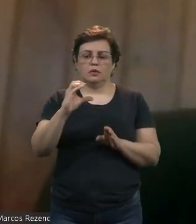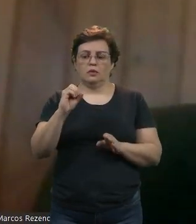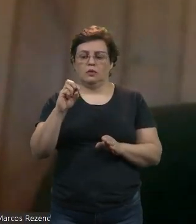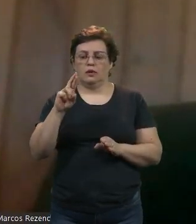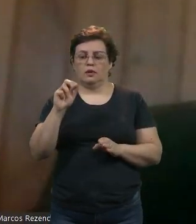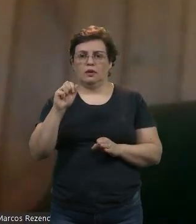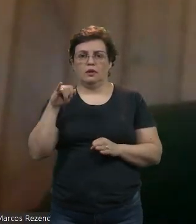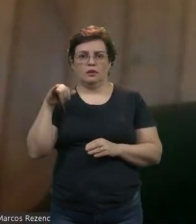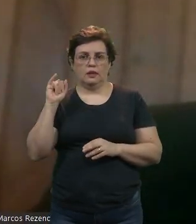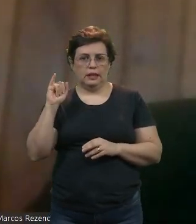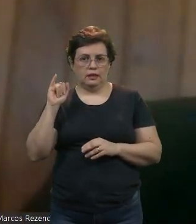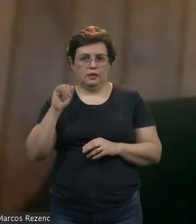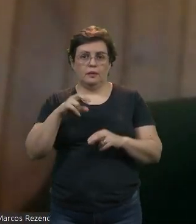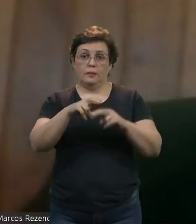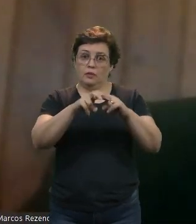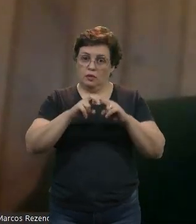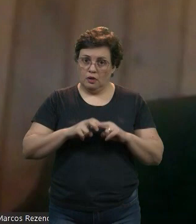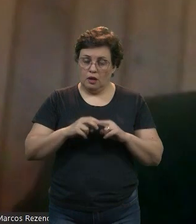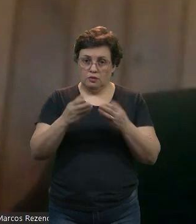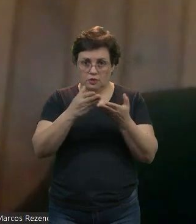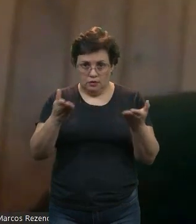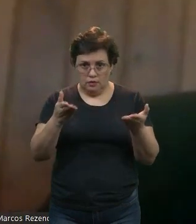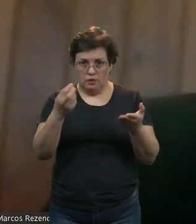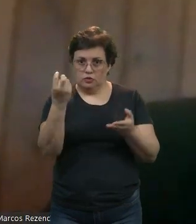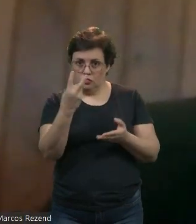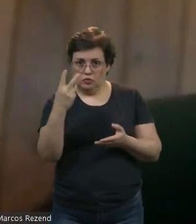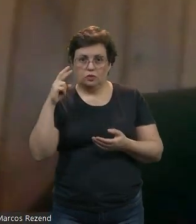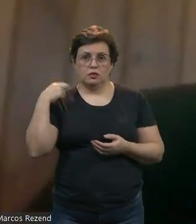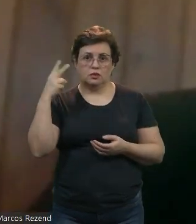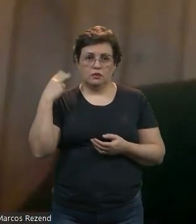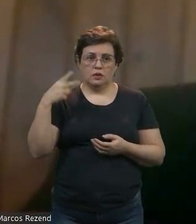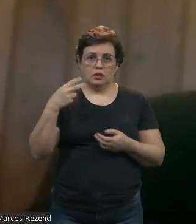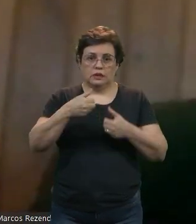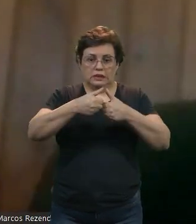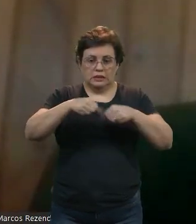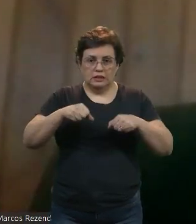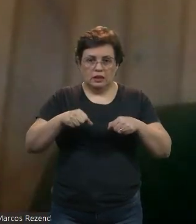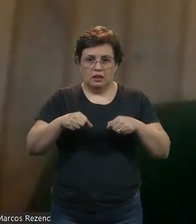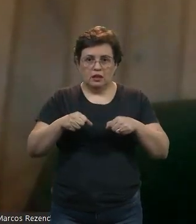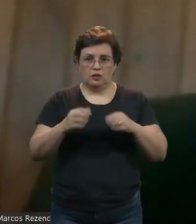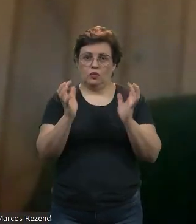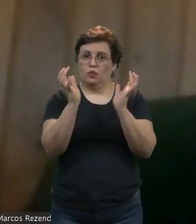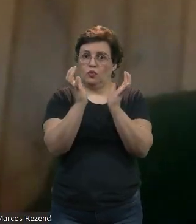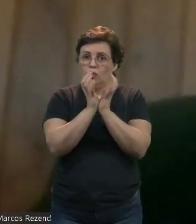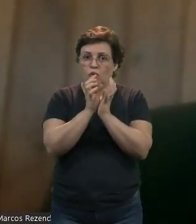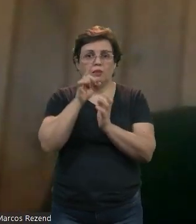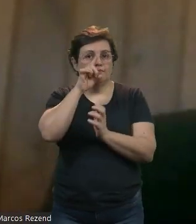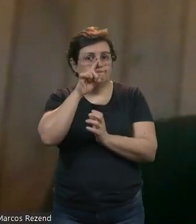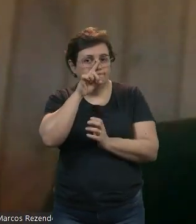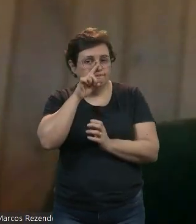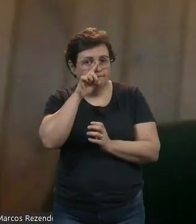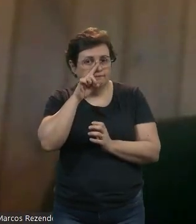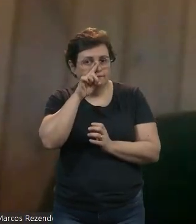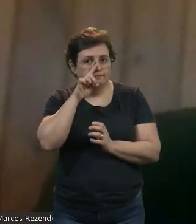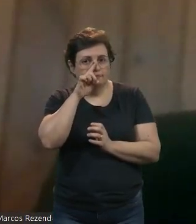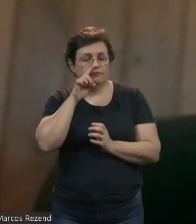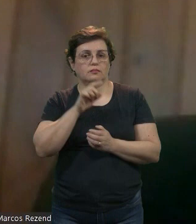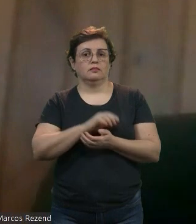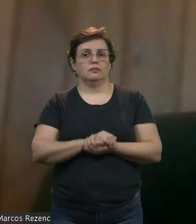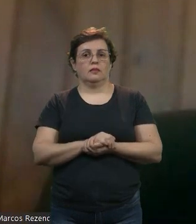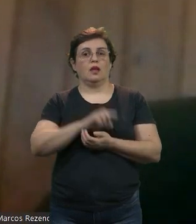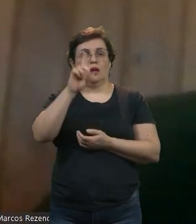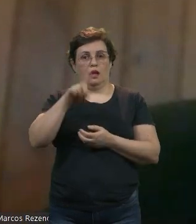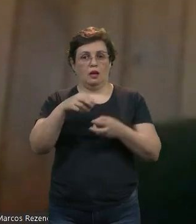Júnior, em função dos mesmos se encontrarem no grupo de risco. Não é? Essa é